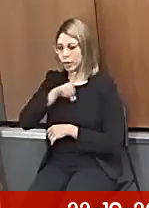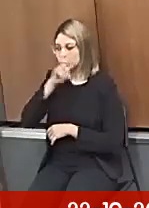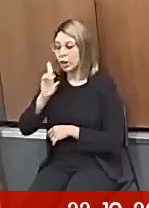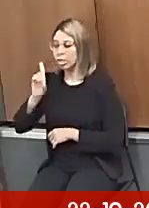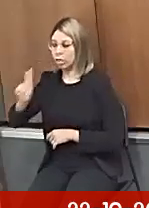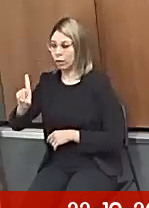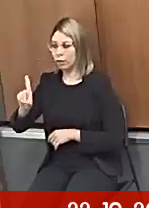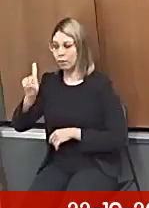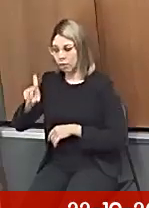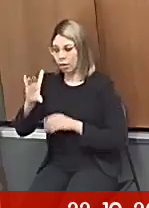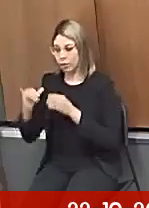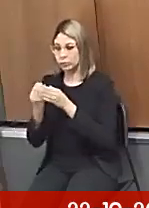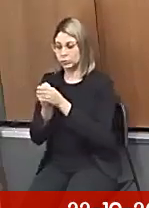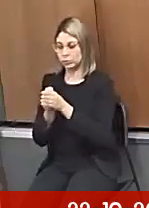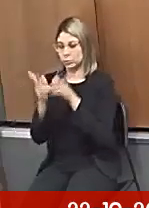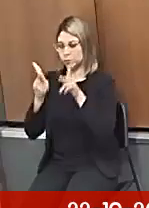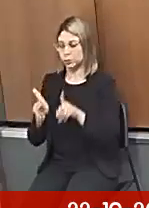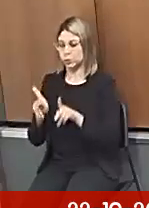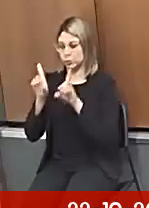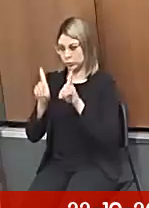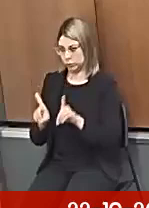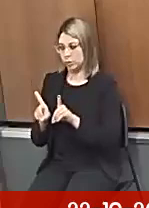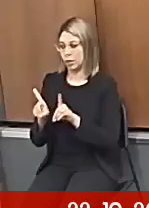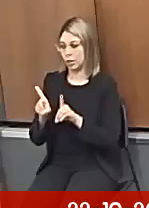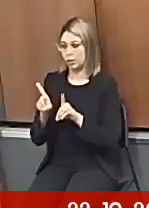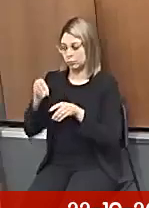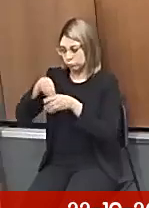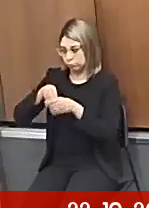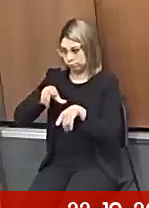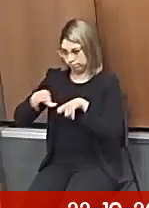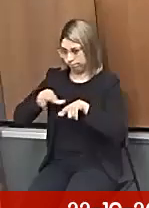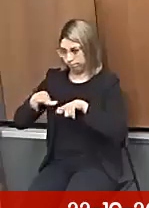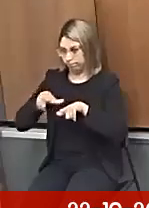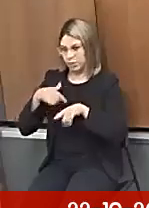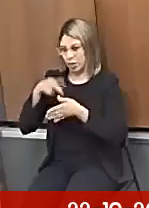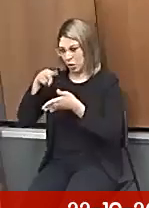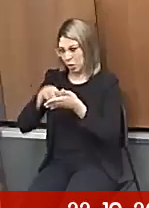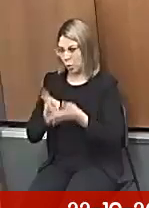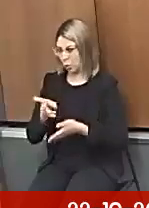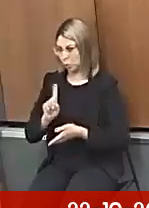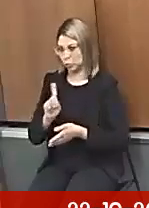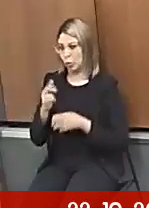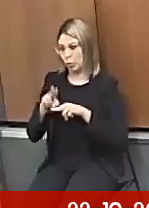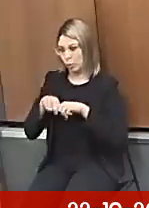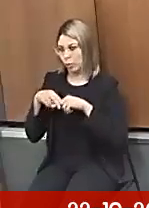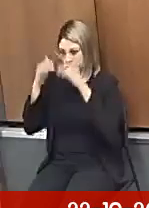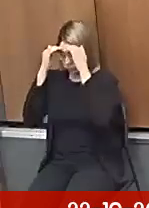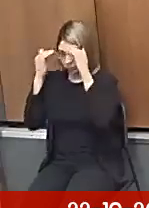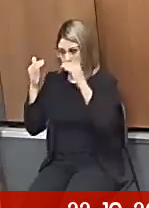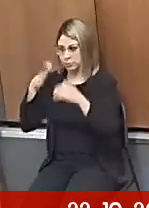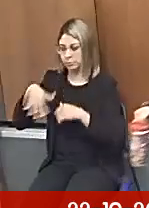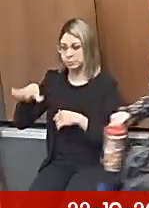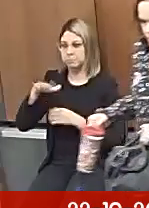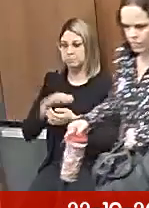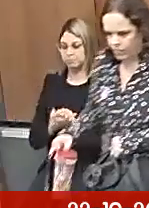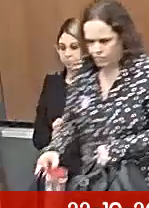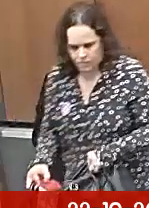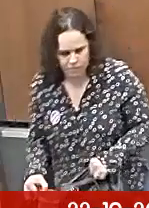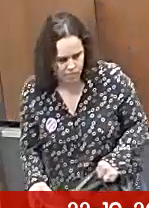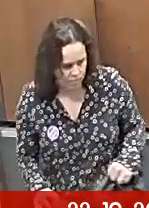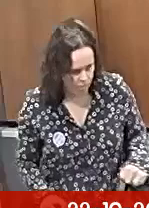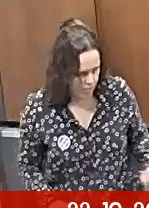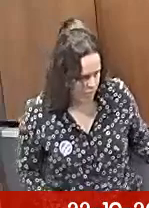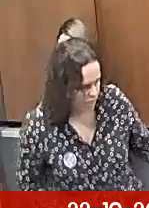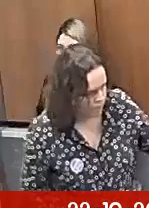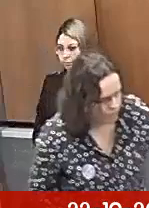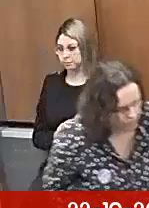da Pessoa com Deficiência no Mercado de Trabalho. Okay? Então, aqui eu não vou continuar lendo, até em respeito à nossa audiência. Pode voltar no